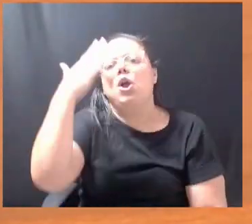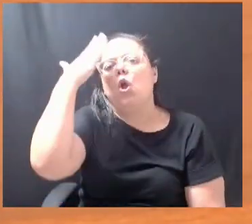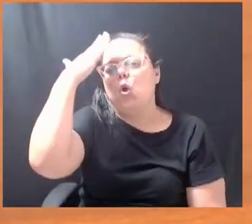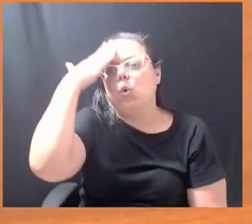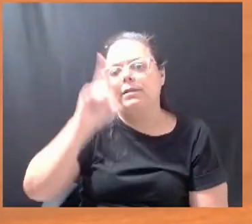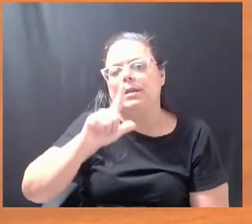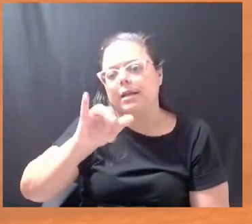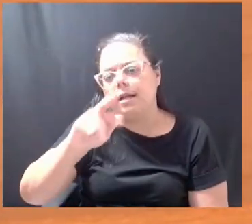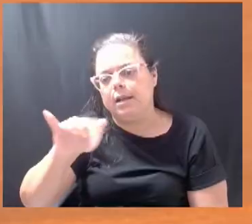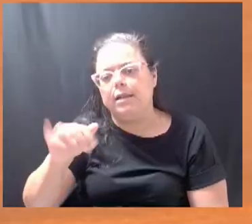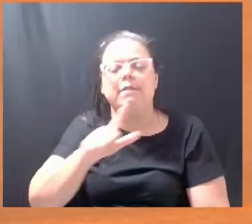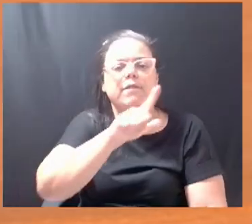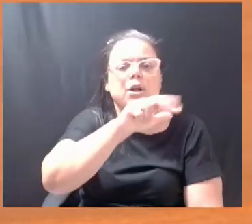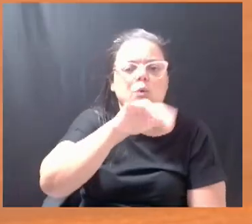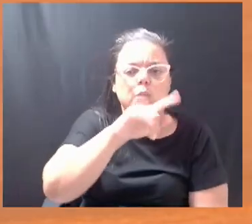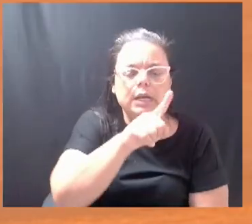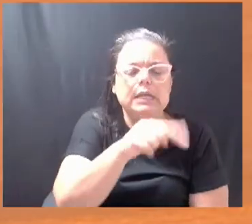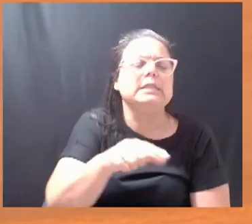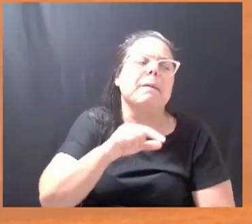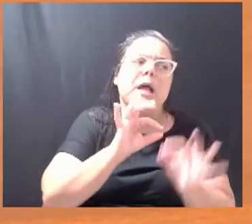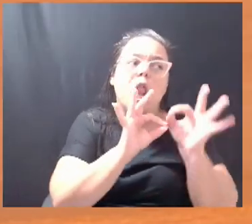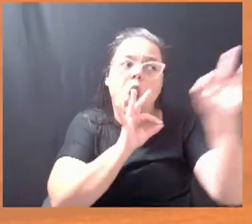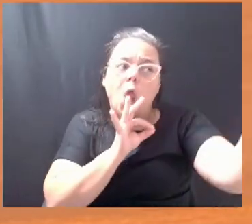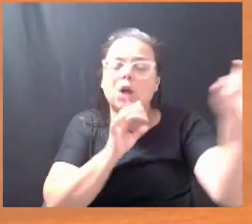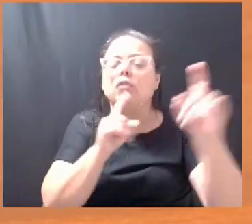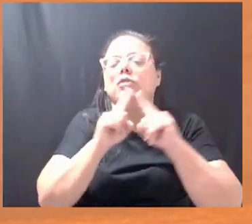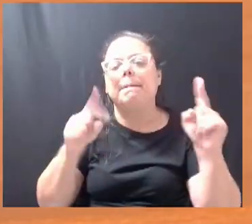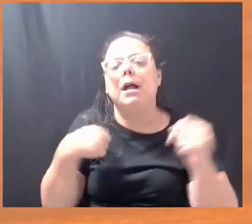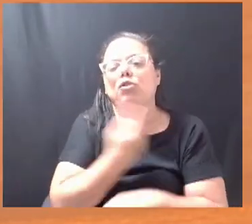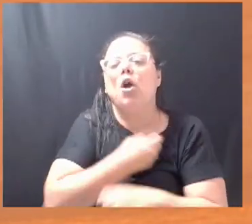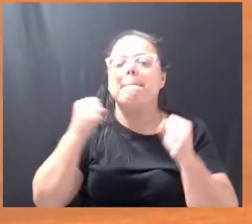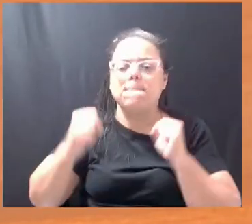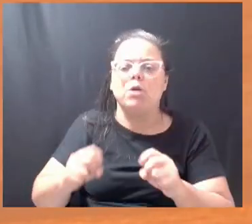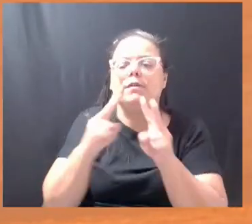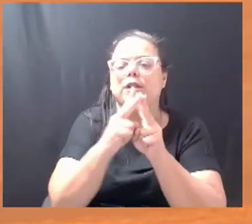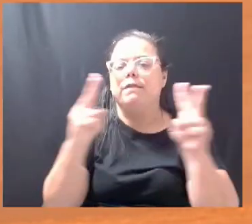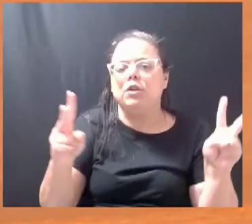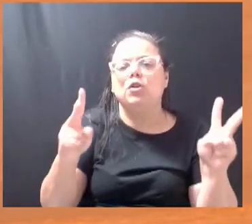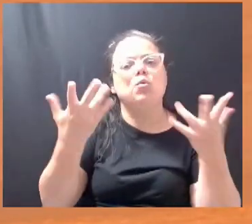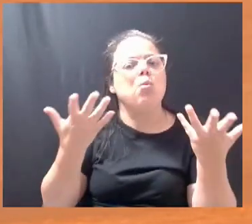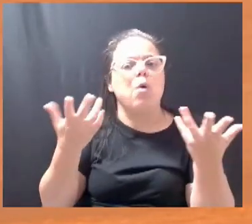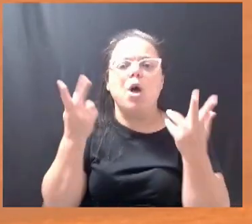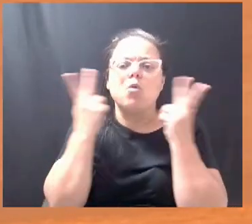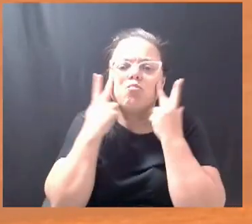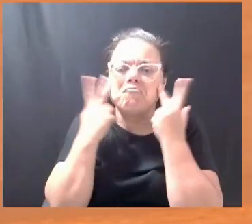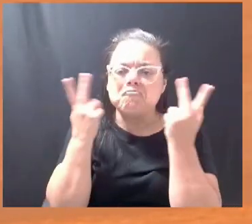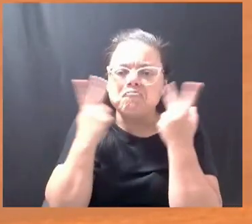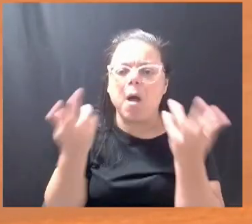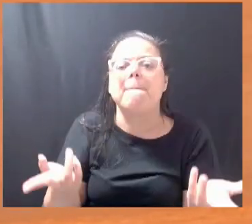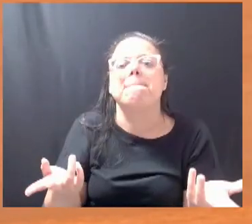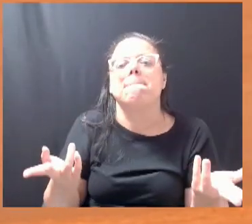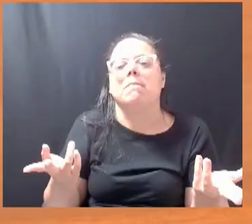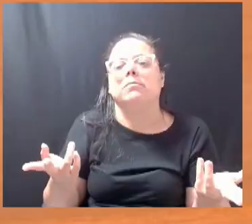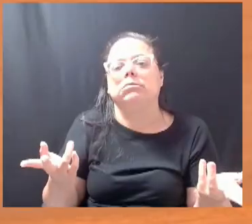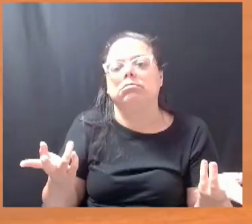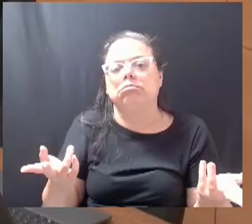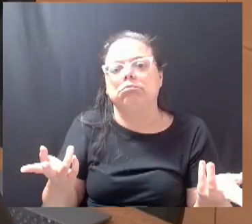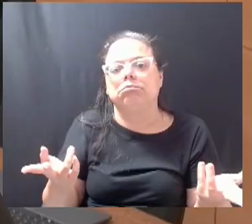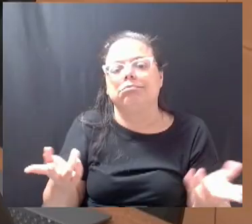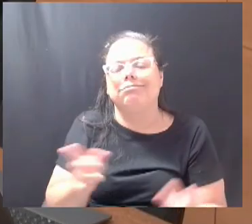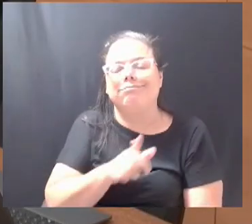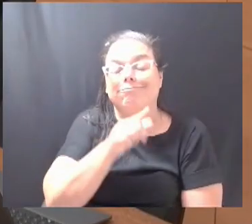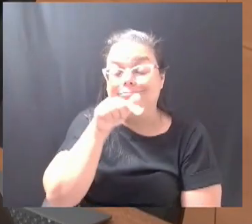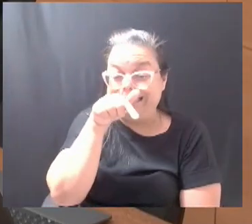mais longe, mas isso a gente pode fazer virtualmente, pode fazer de qualquer outra forma. E aí a gente começa... 7 horas de ônibus